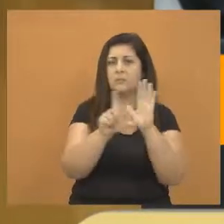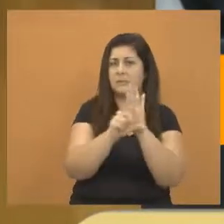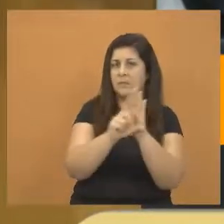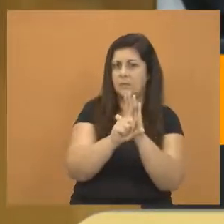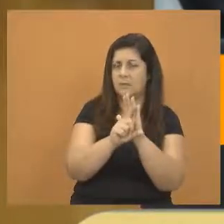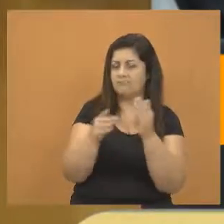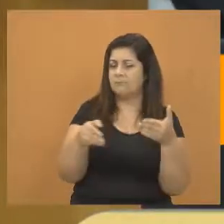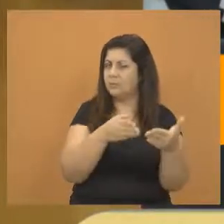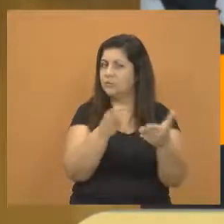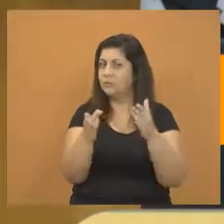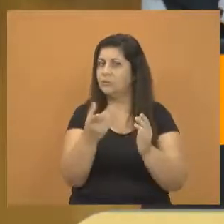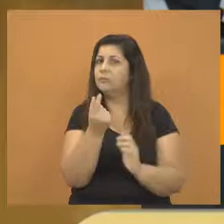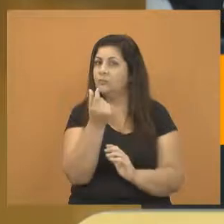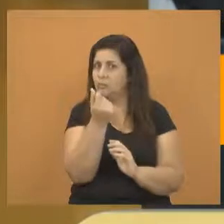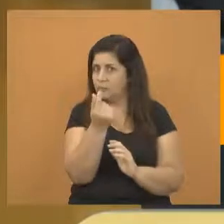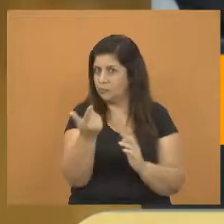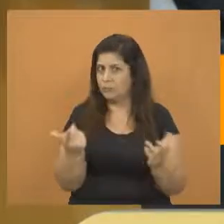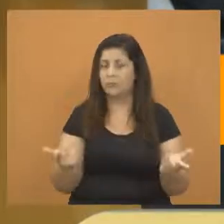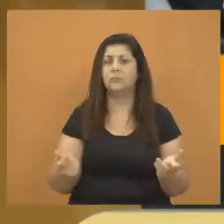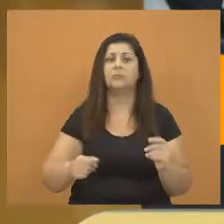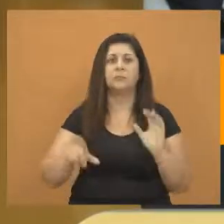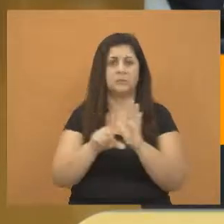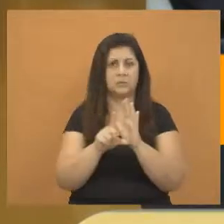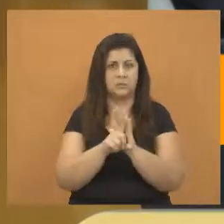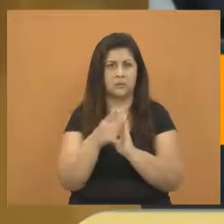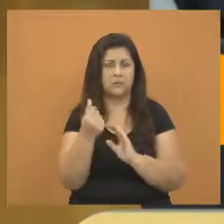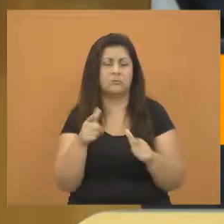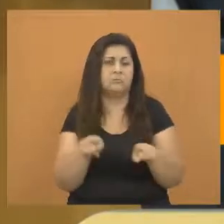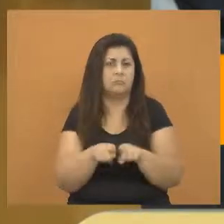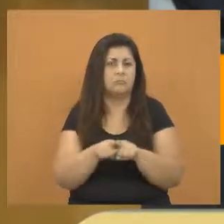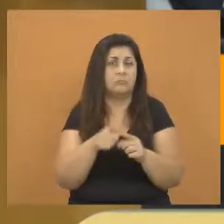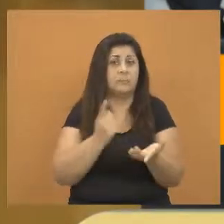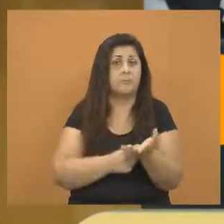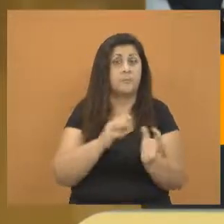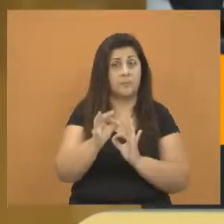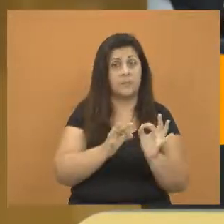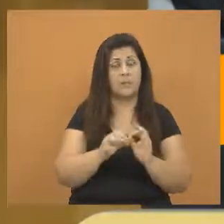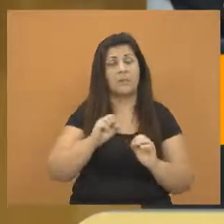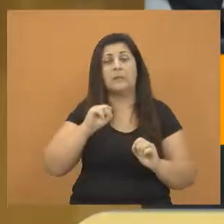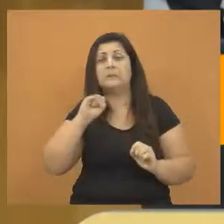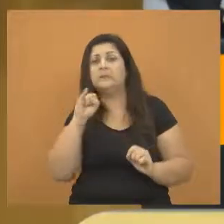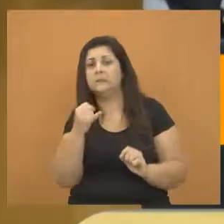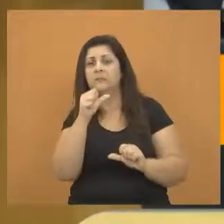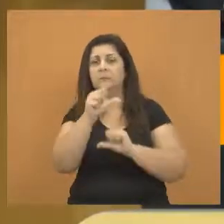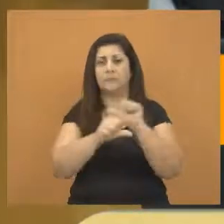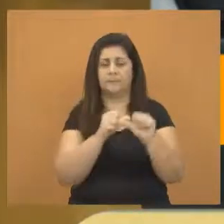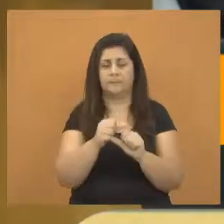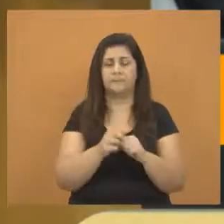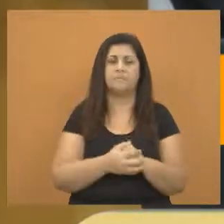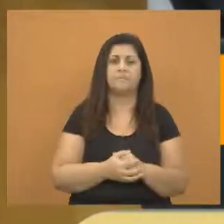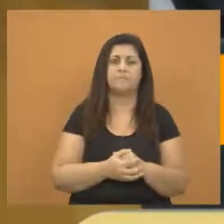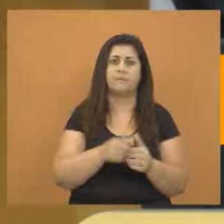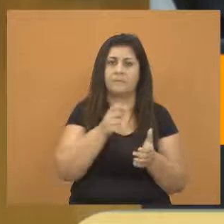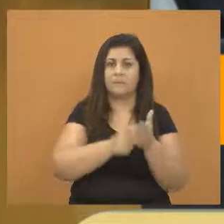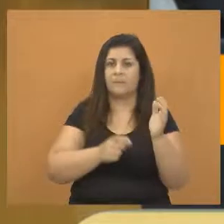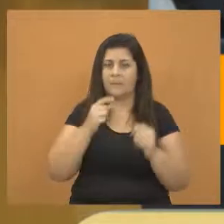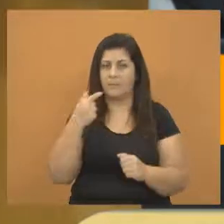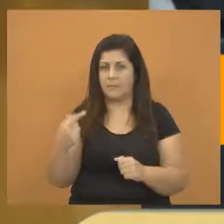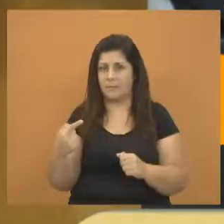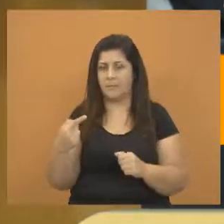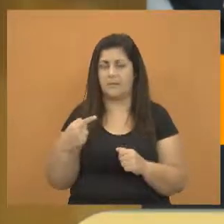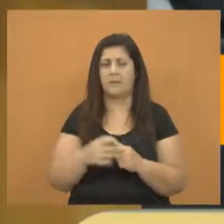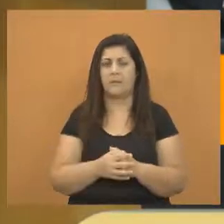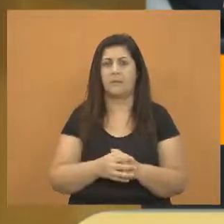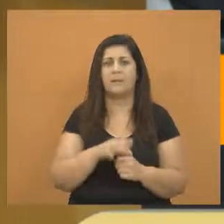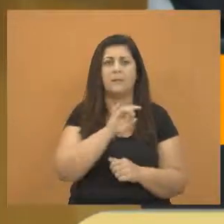diretrizes orçamentárias, nas leis orçamentárias e nos projetos que as modifiquem. Parágrafo 1º. Cada programa